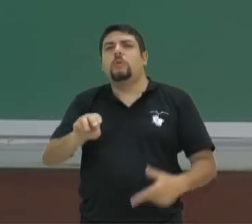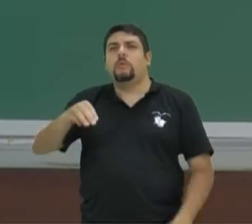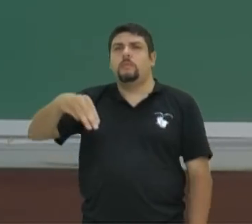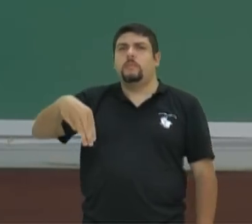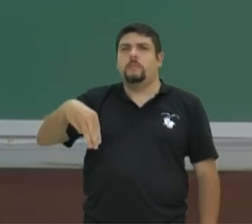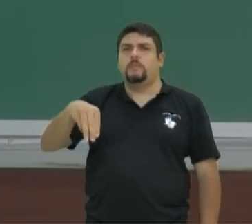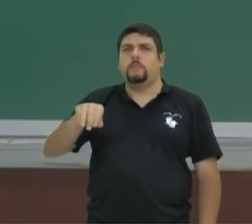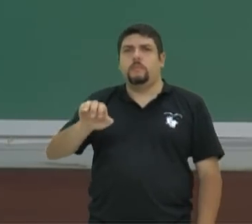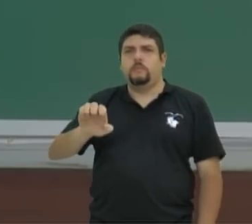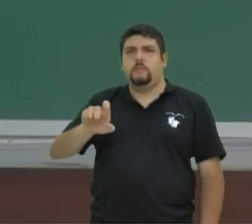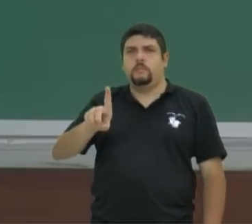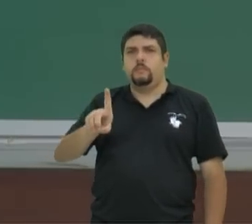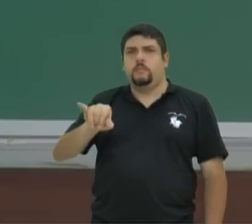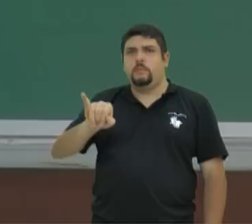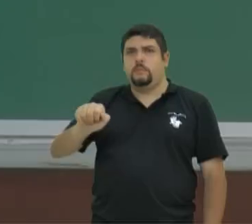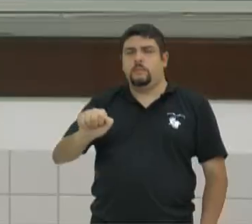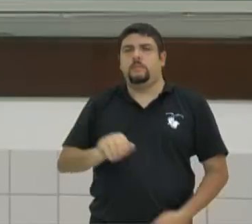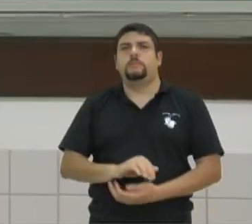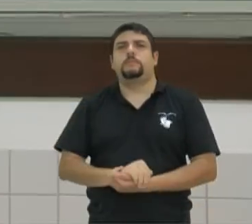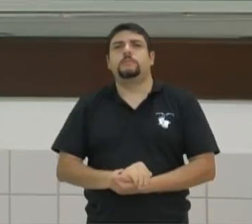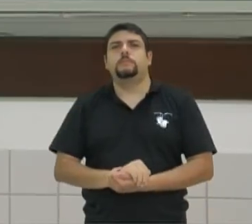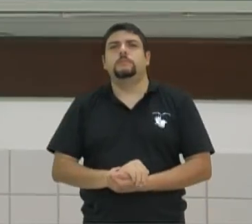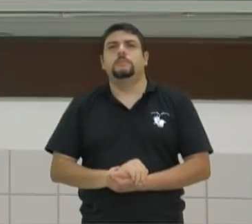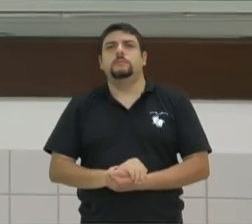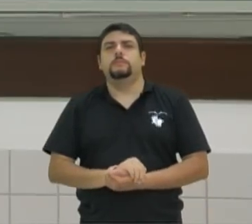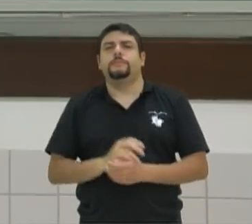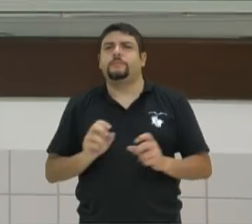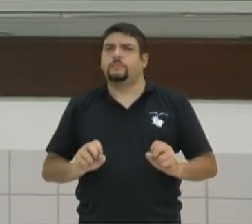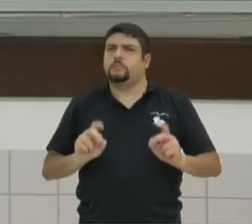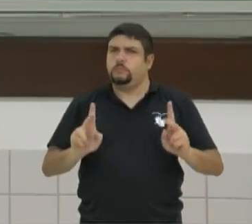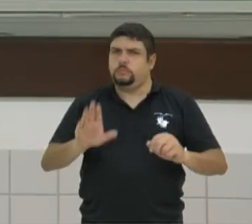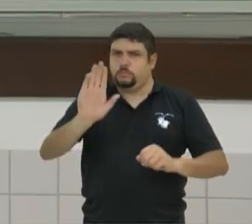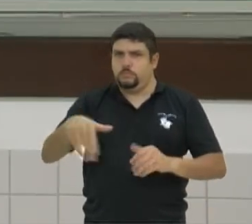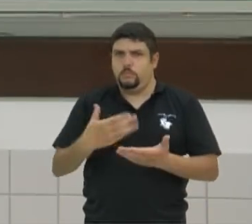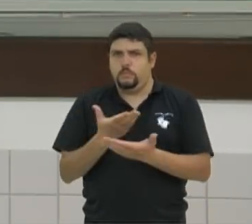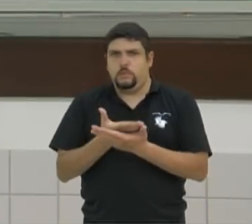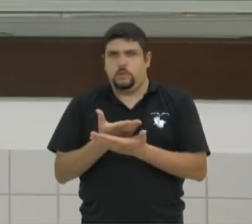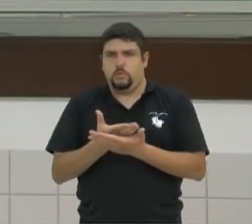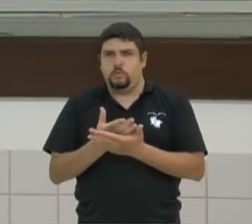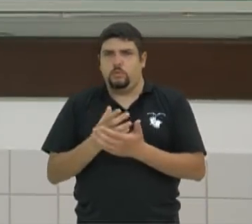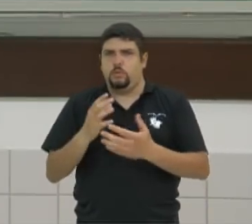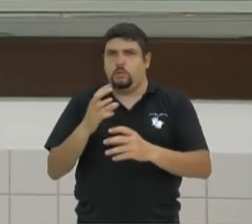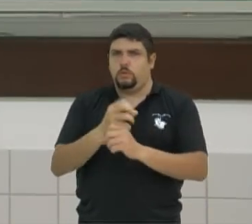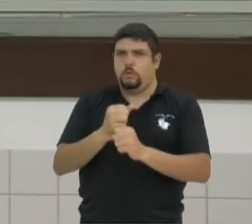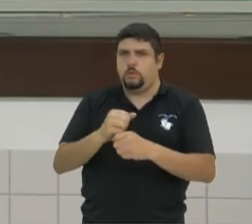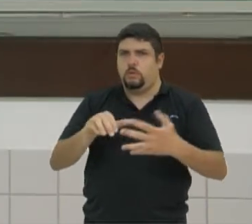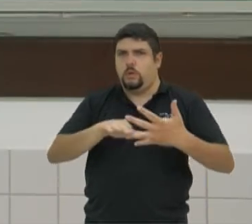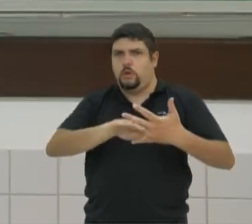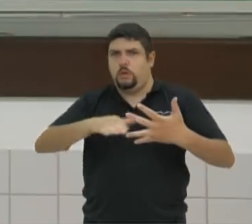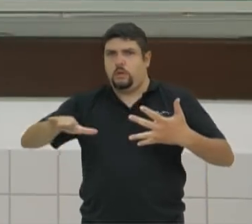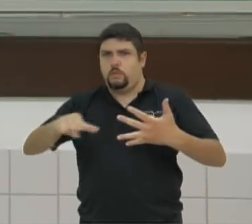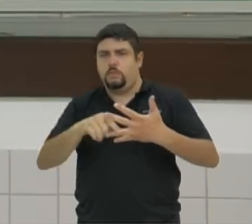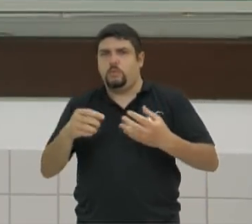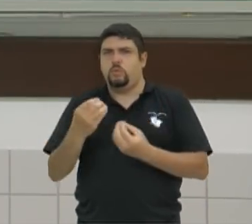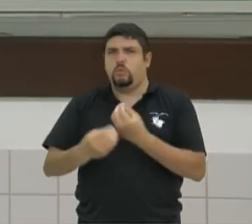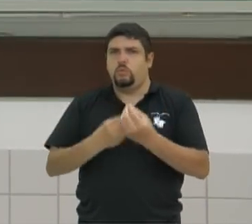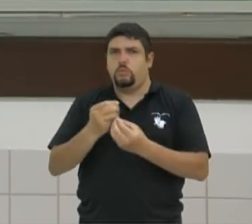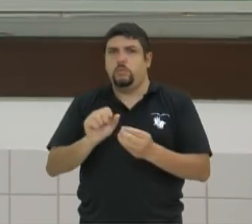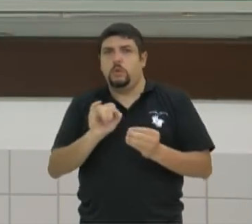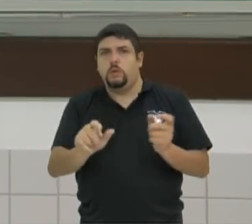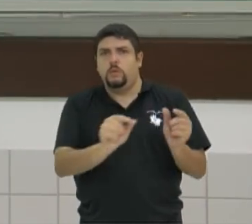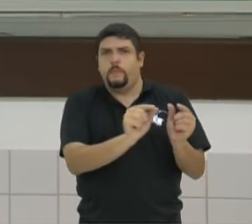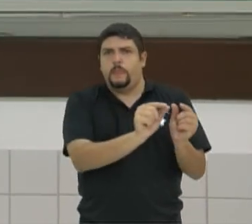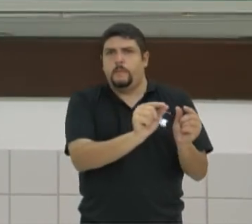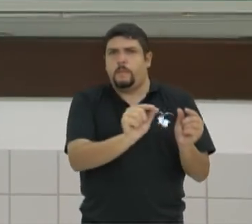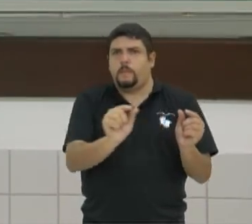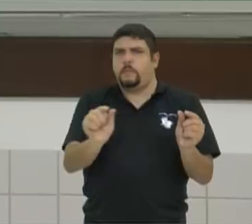Bem tranquilo, né? É claro que existem ali dois processos que nós estudamos, né? Nós podemos calcular a média. Se todos os termos têm a frequência 1,